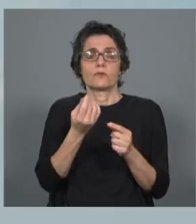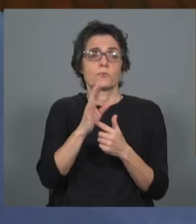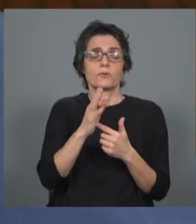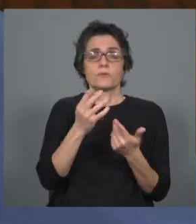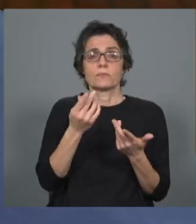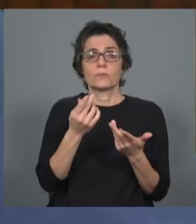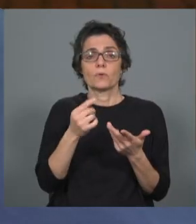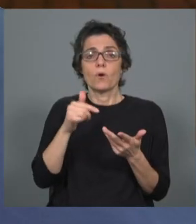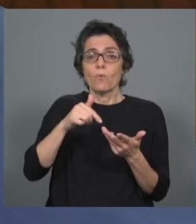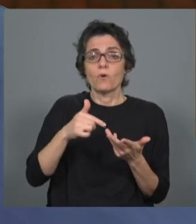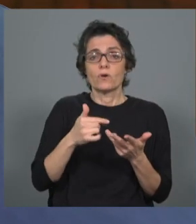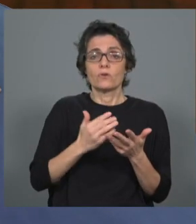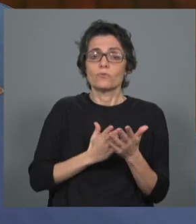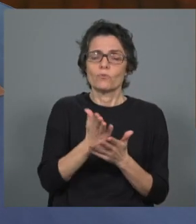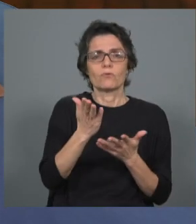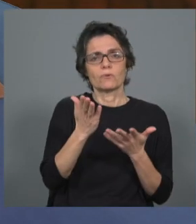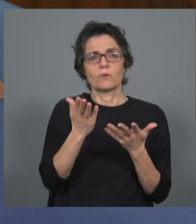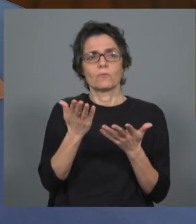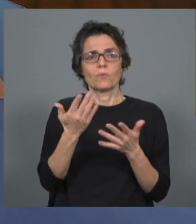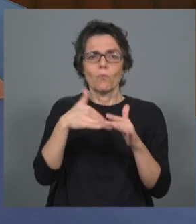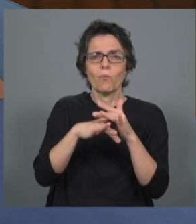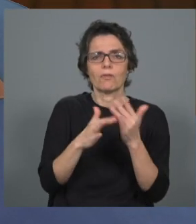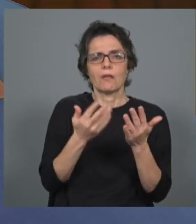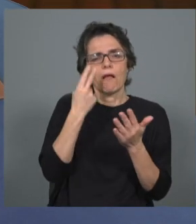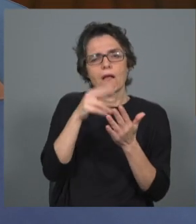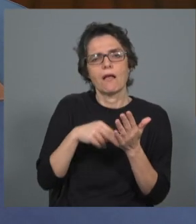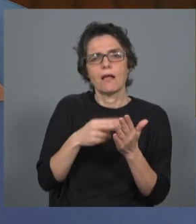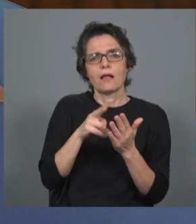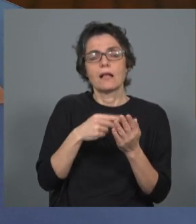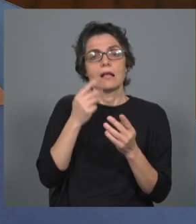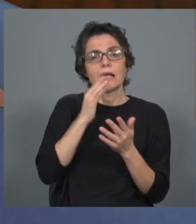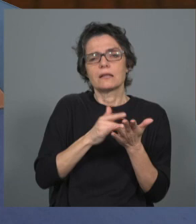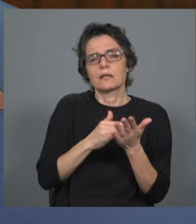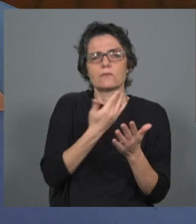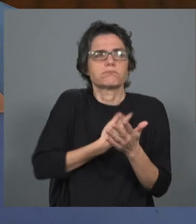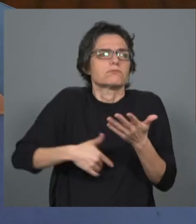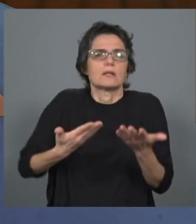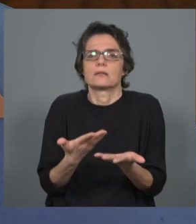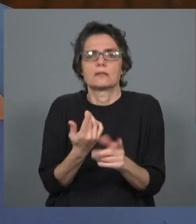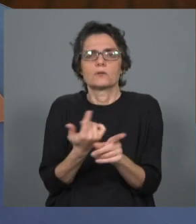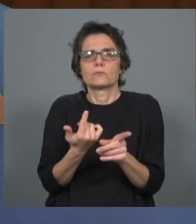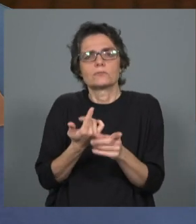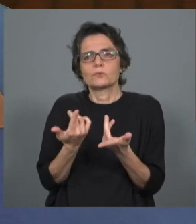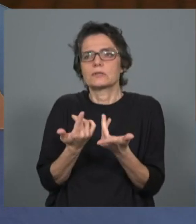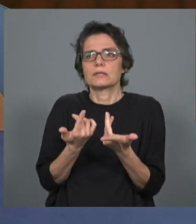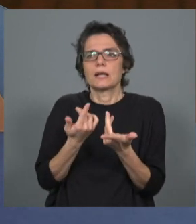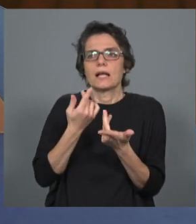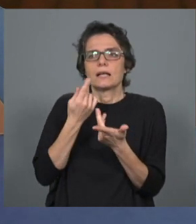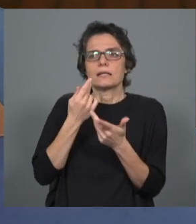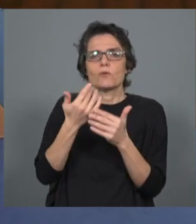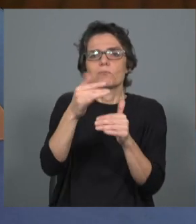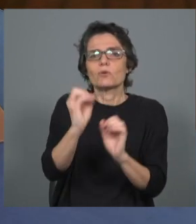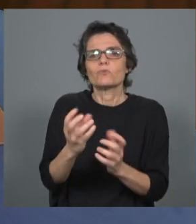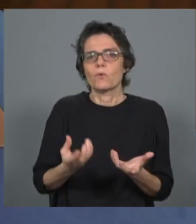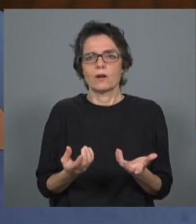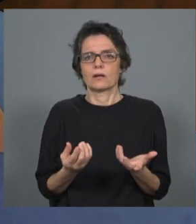nesse sentido acho que a literatura guarda tesouros, e é à procura desses tesouros que nós também estamos, à procura de conhecer novos e de explorar